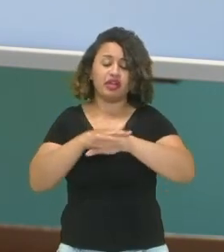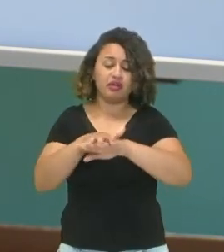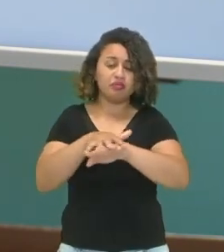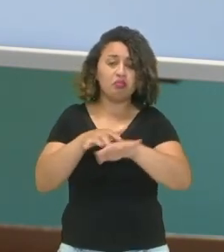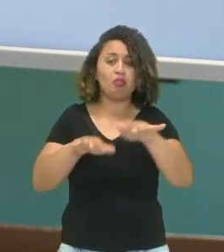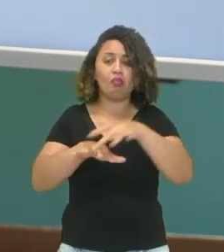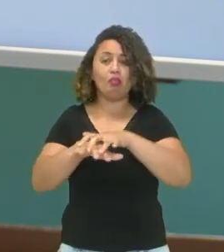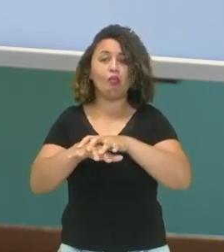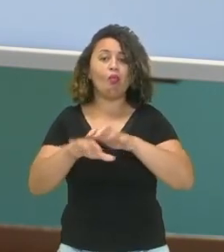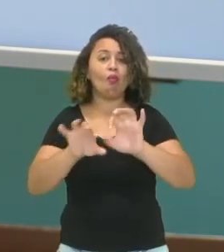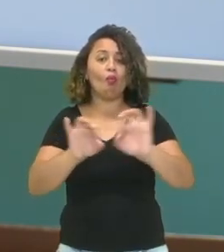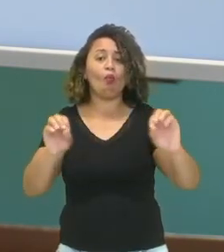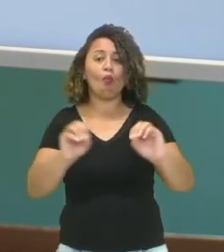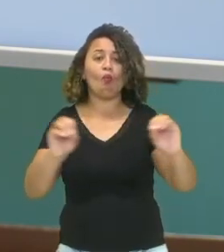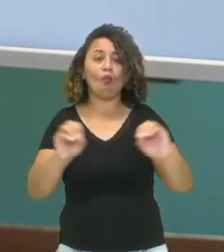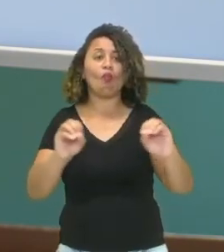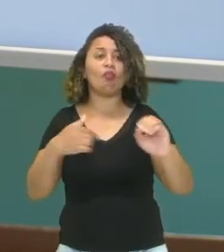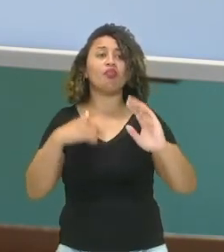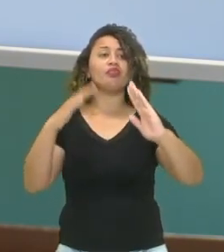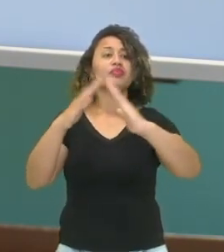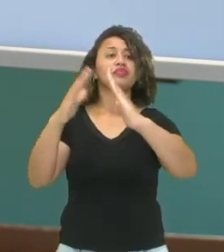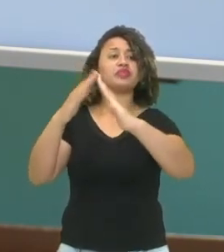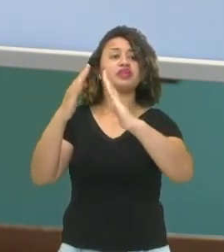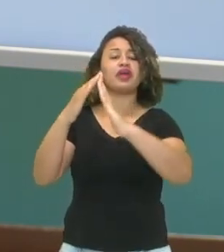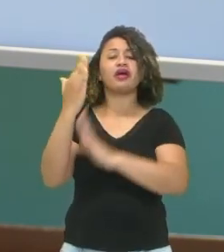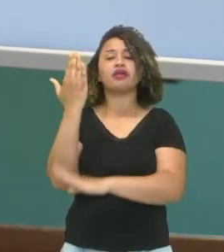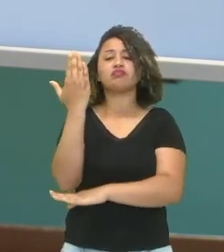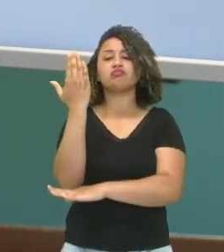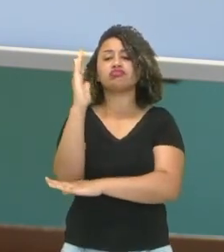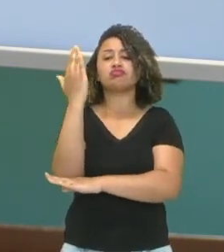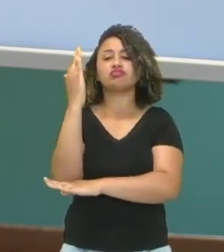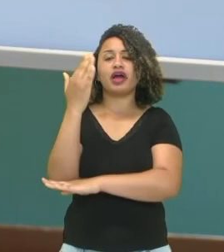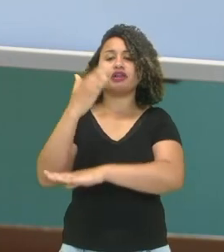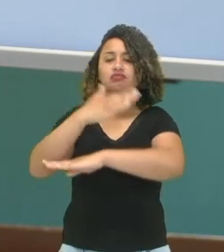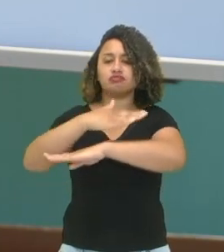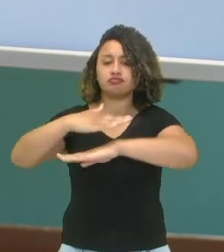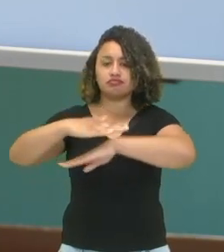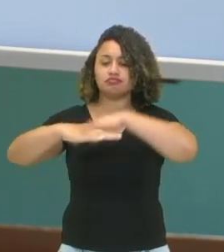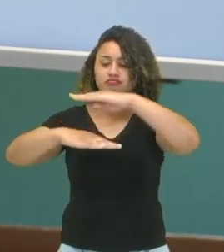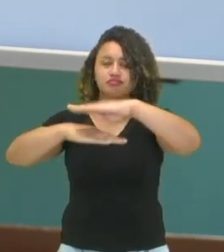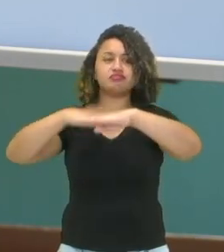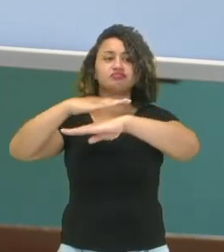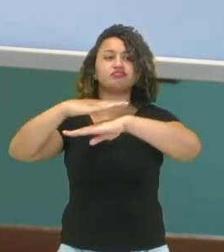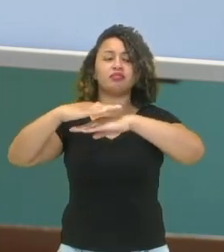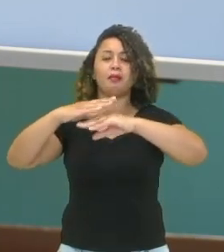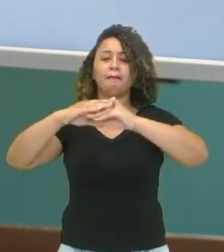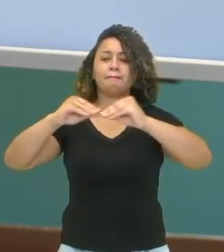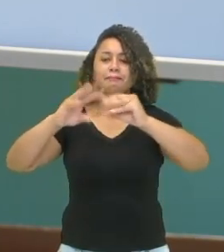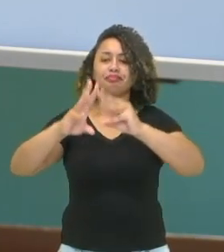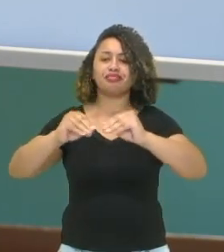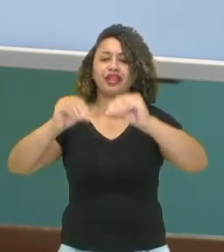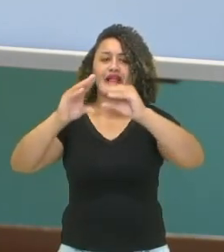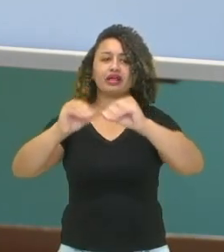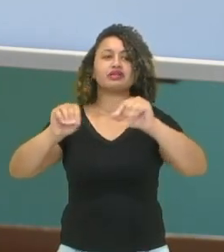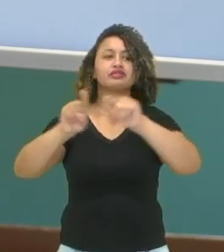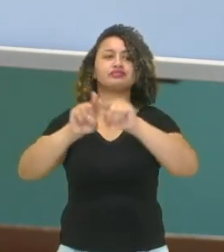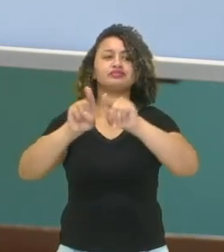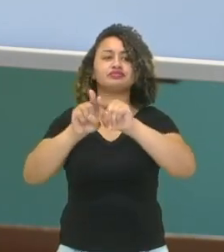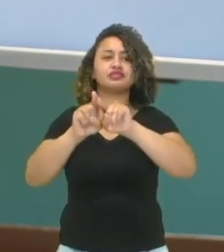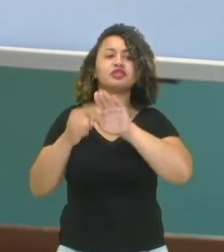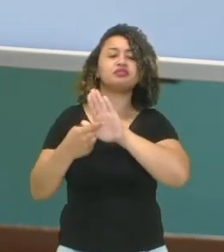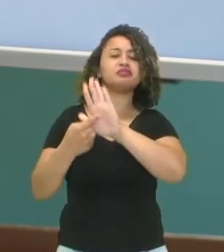chão, tá? Com a sua casinha de pau e pique atrás, de bambu, de madeira com barro, descascada, trazendo